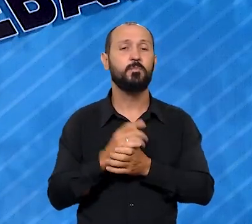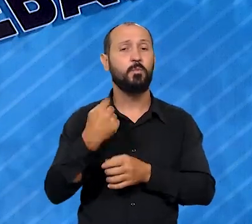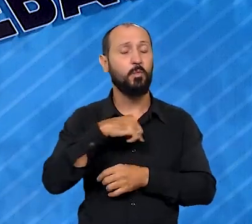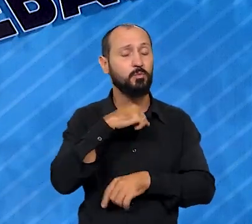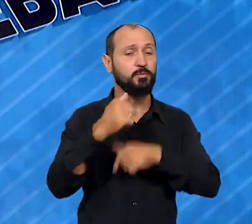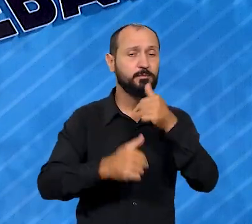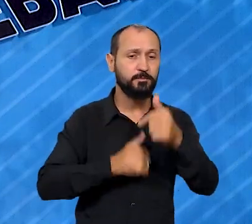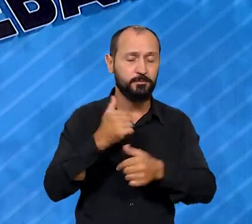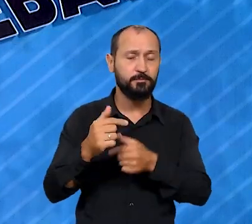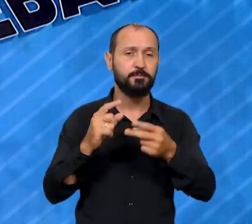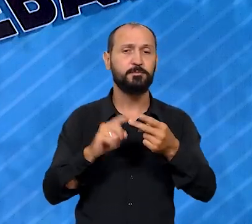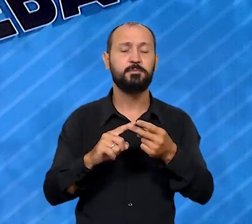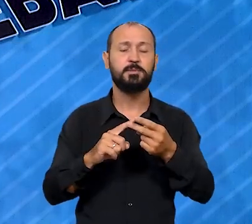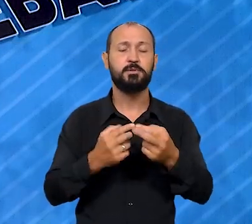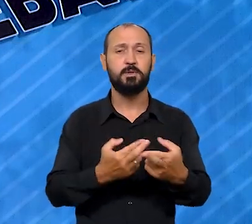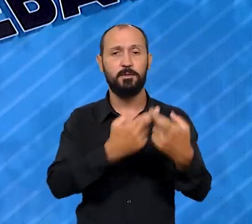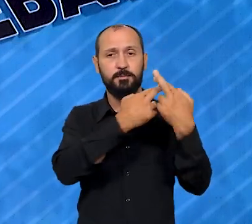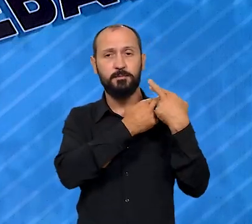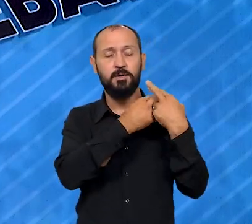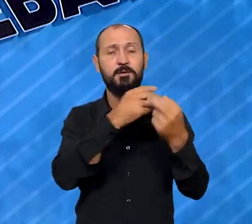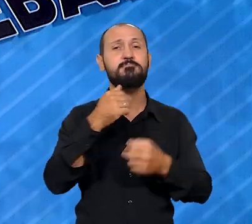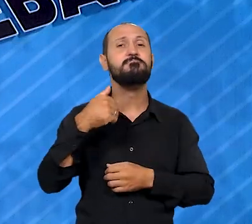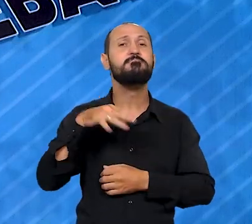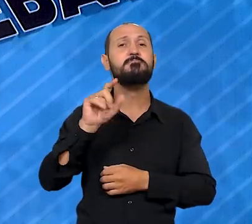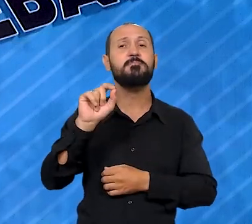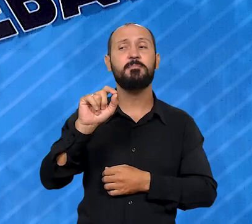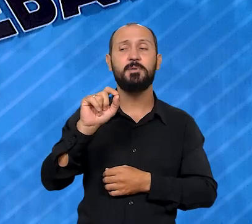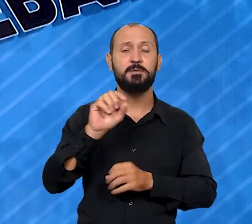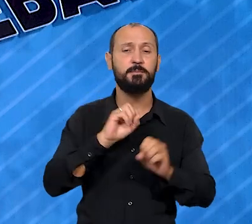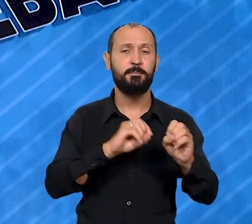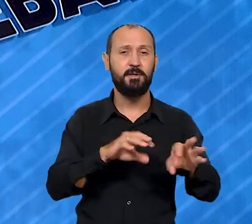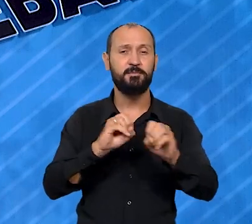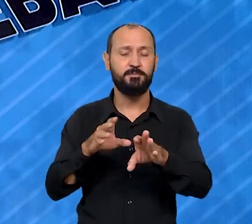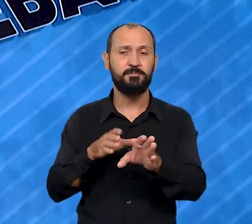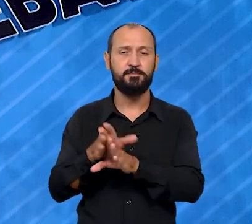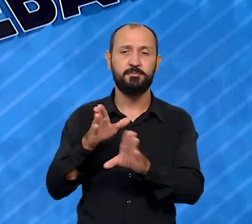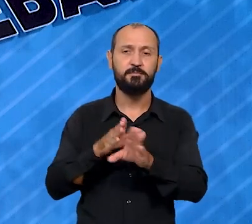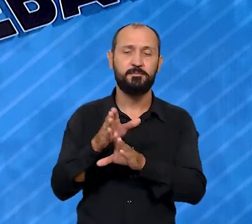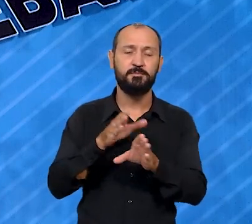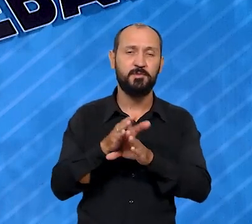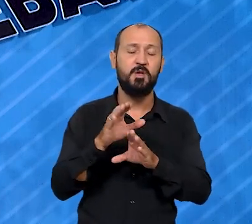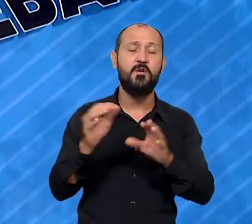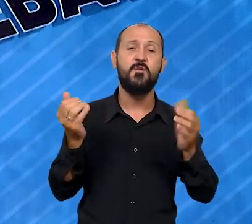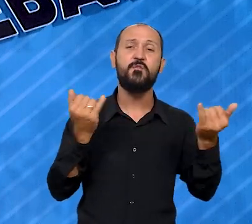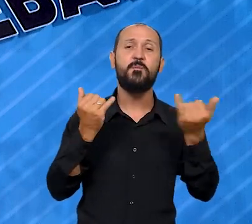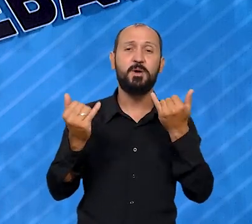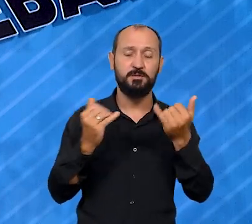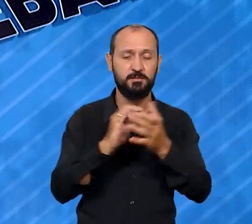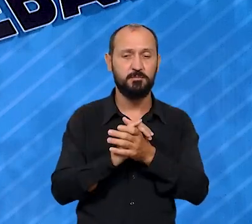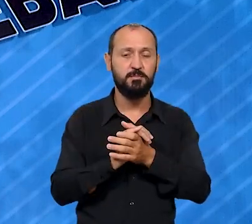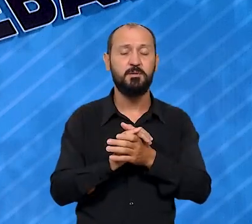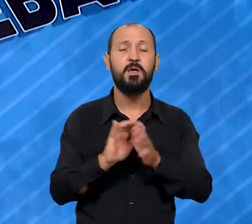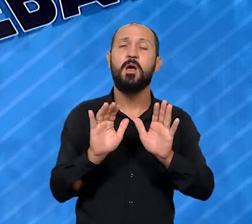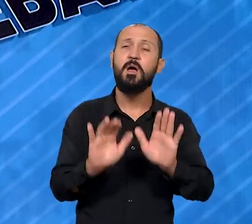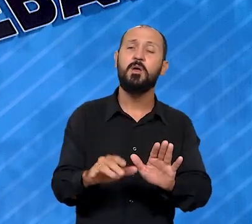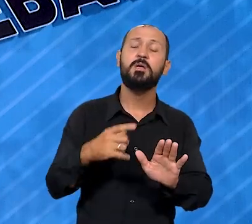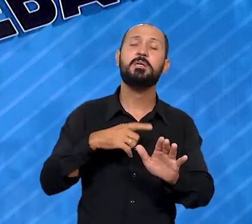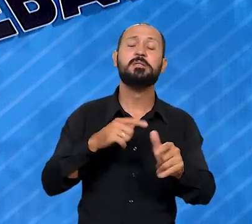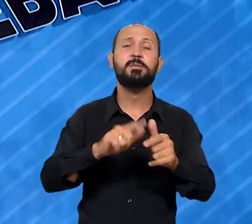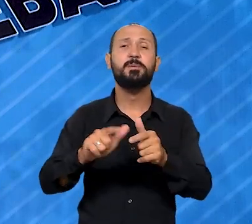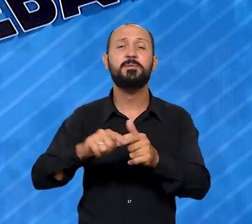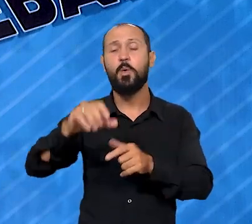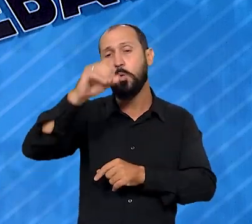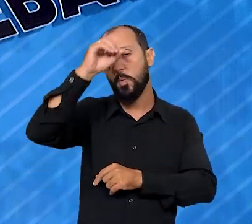Pública do Estado. Então nossas atividades, as nossas atribuições são mais voltadas para educar, para orientar, trazer informação